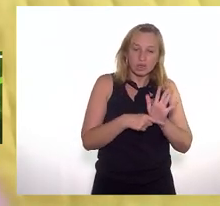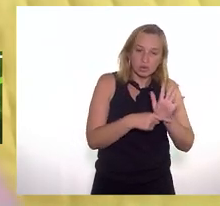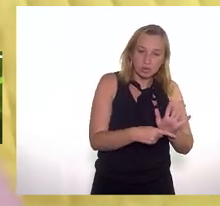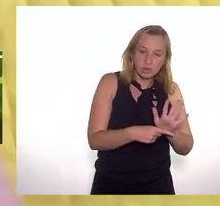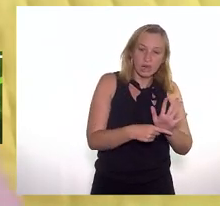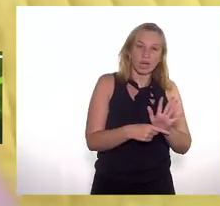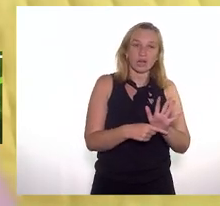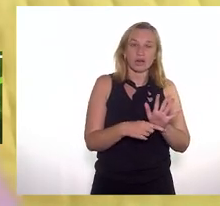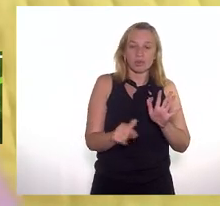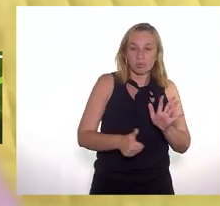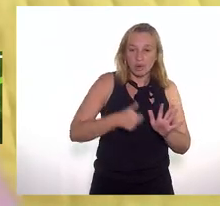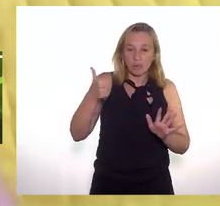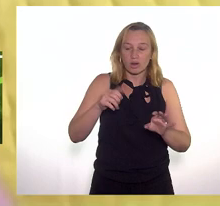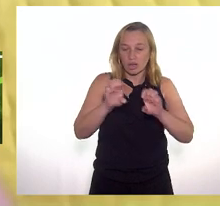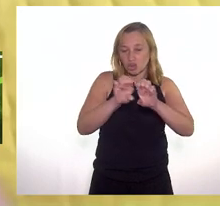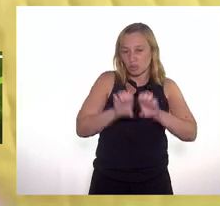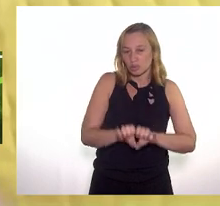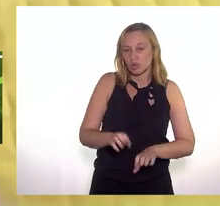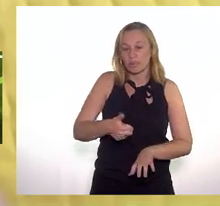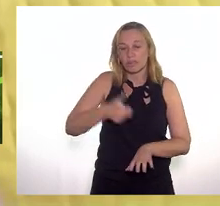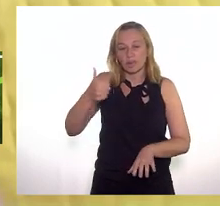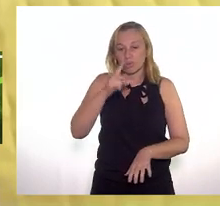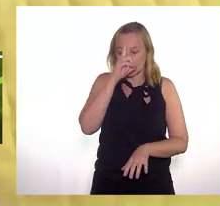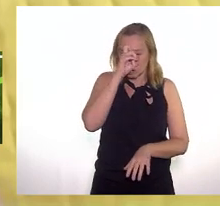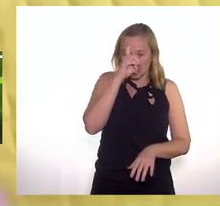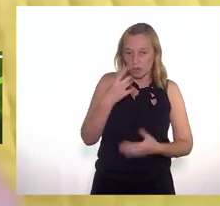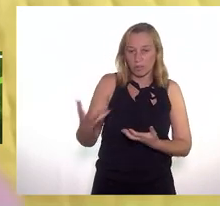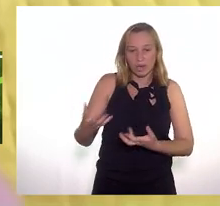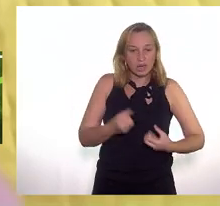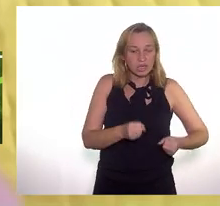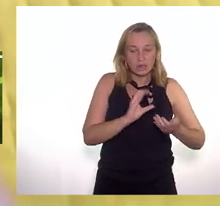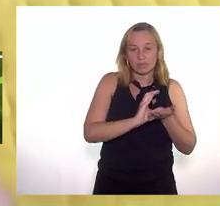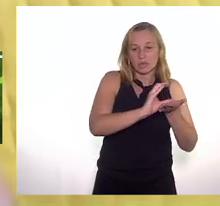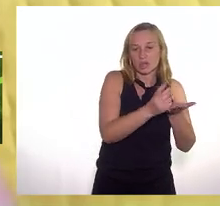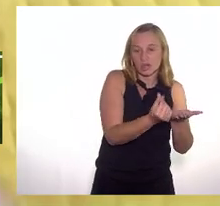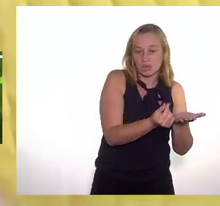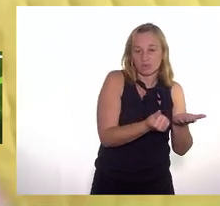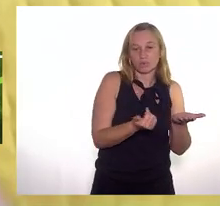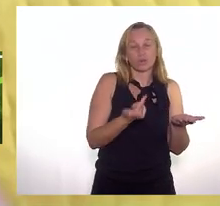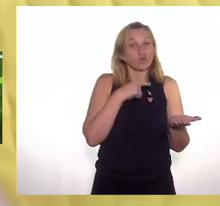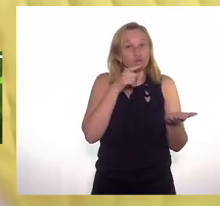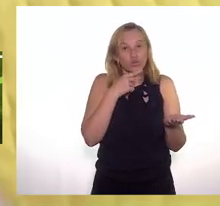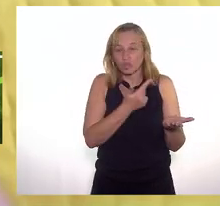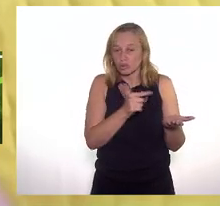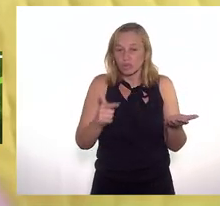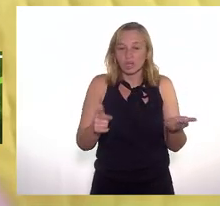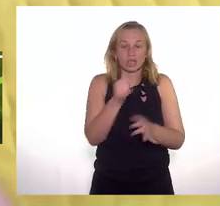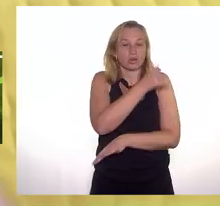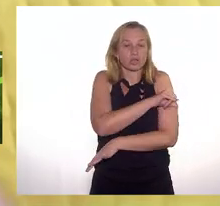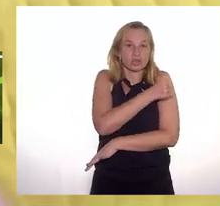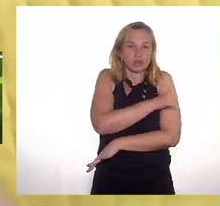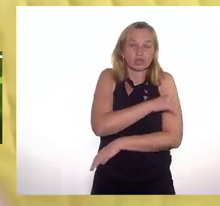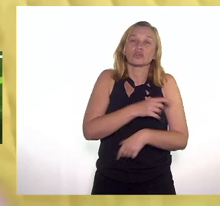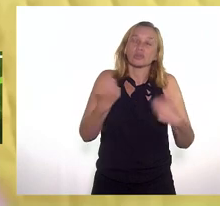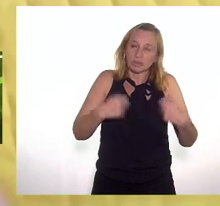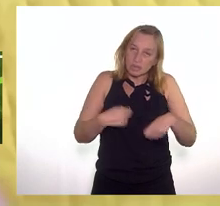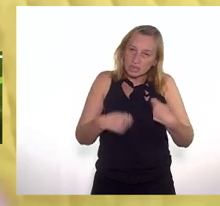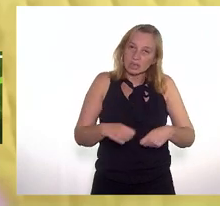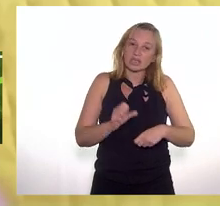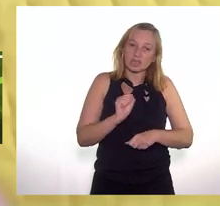complexidade, poder estruturar melhor o hospital para receber recursos. Eu não tenho dúvidas que o Rio de Janeiro